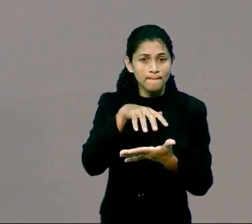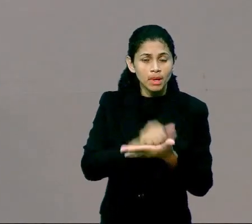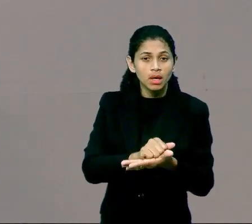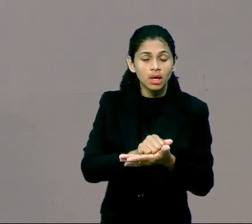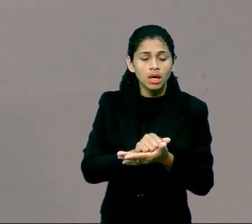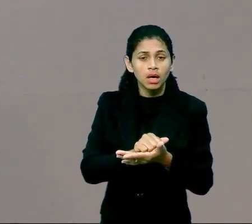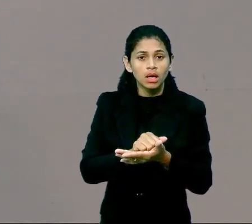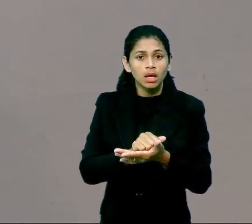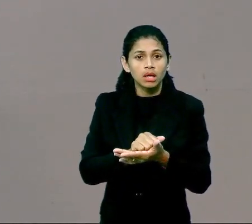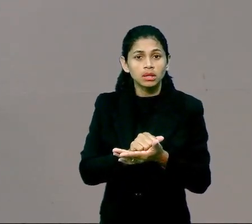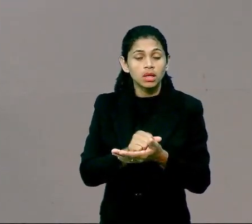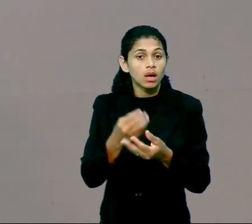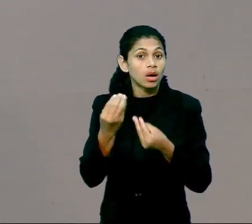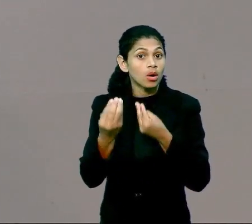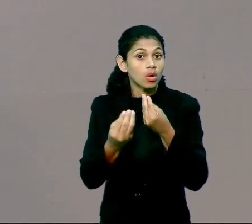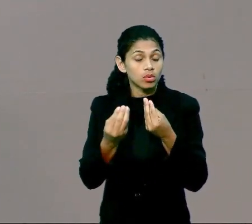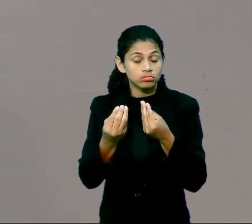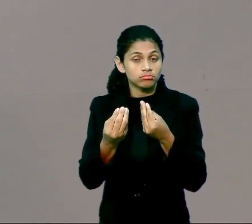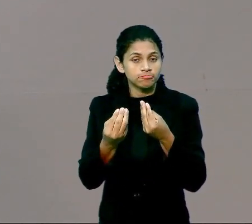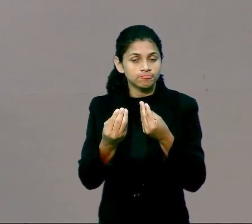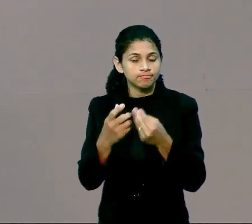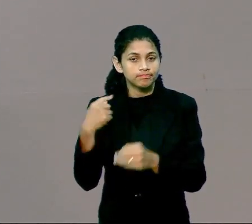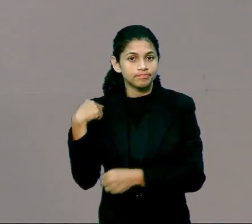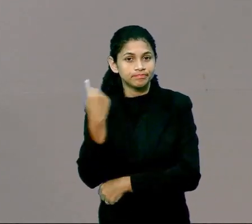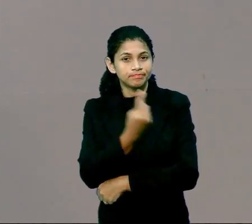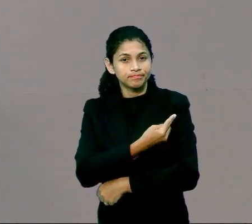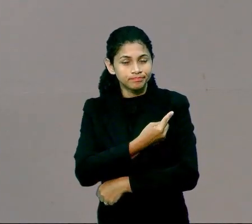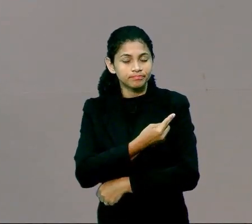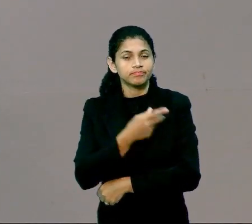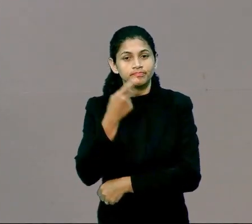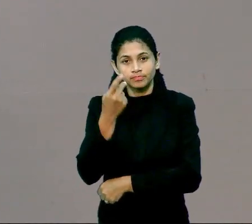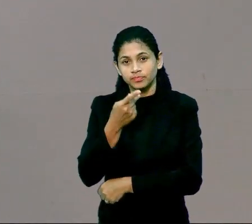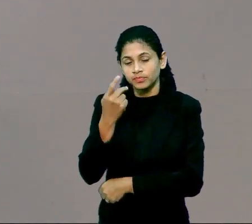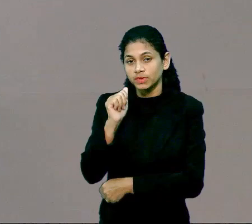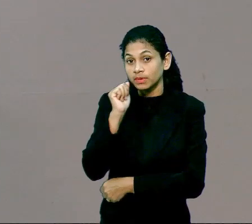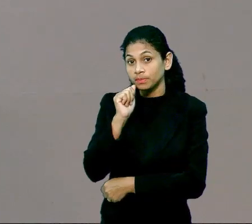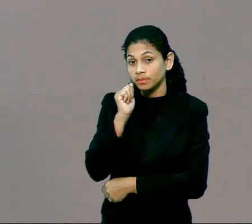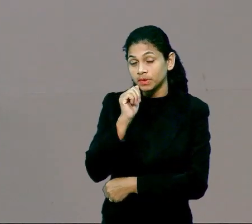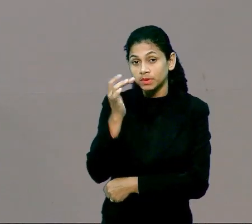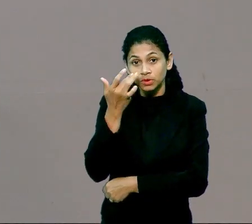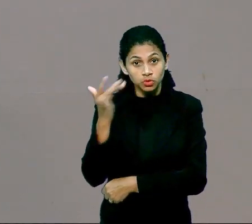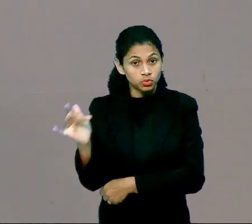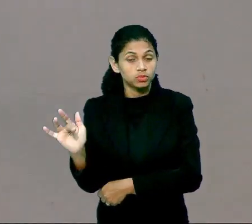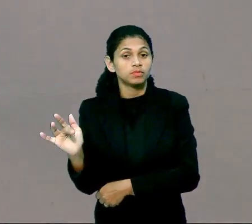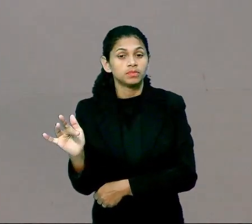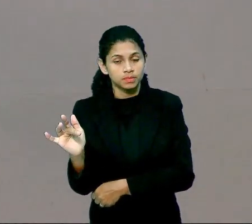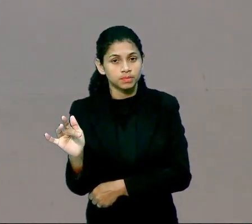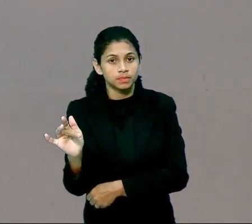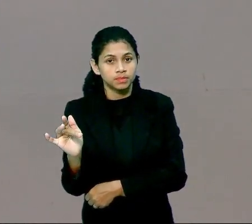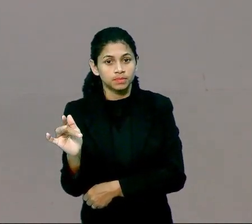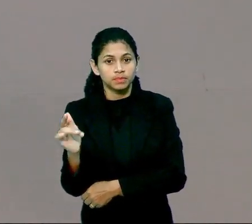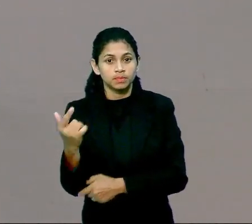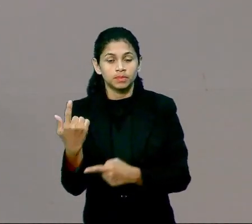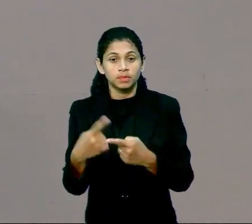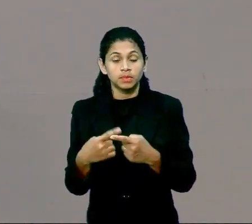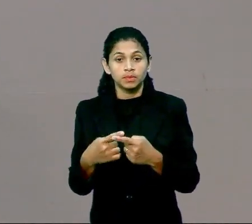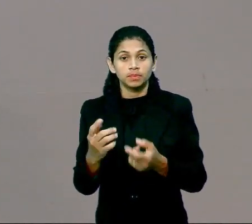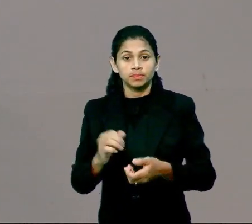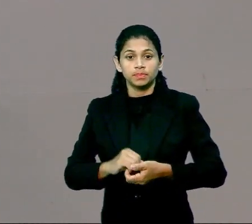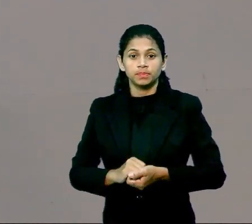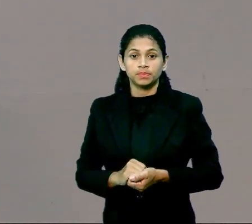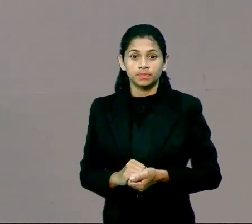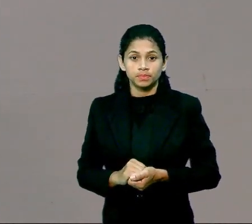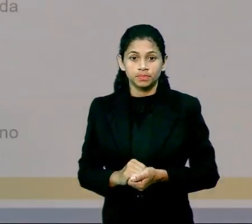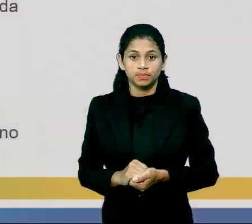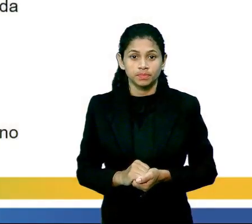gente está falando da menina de ouro, que a gente acabou de ver na aula anterior. Você não conseguiu compreender, não associou? Volta, lê o